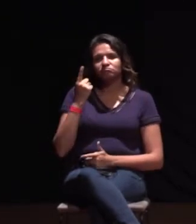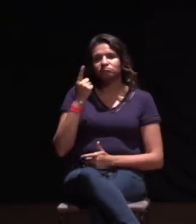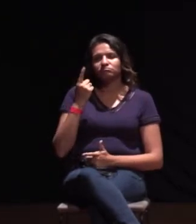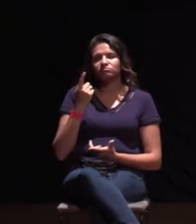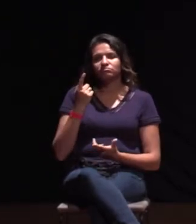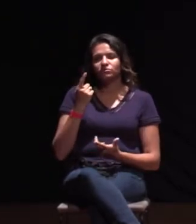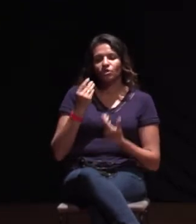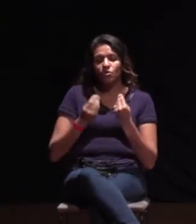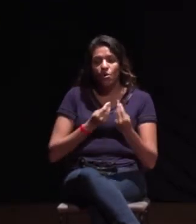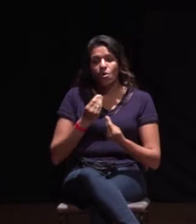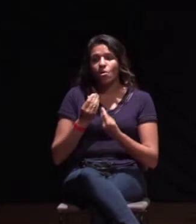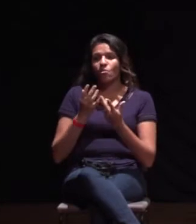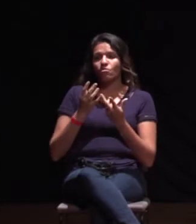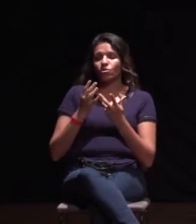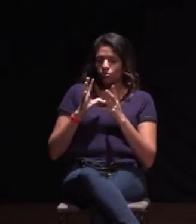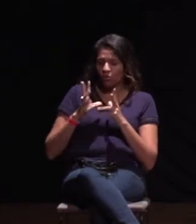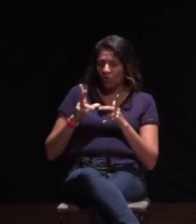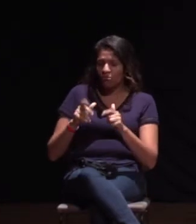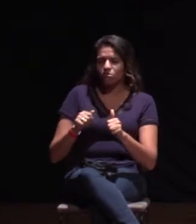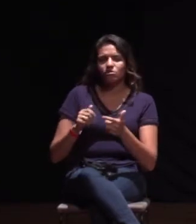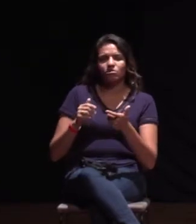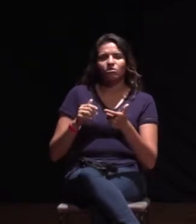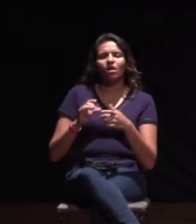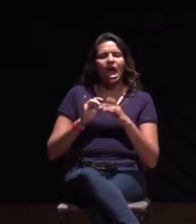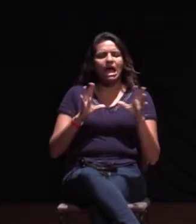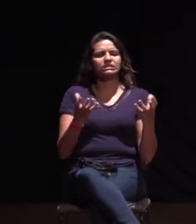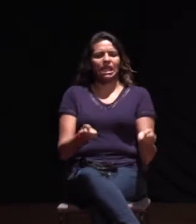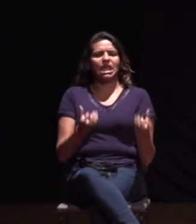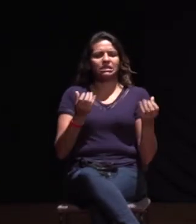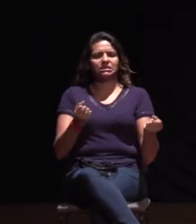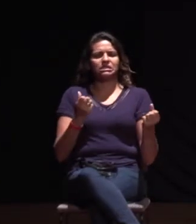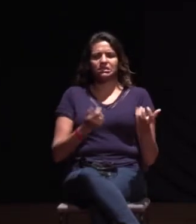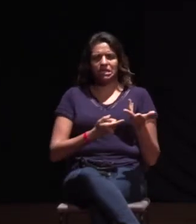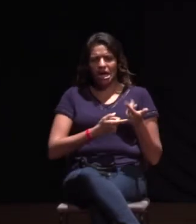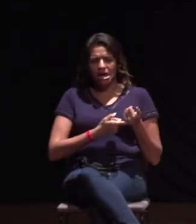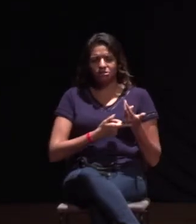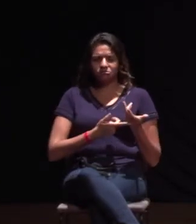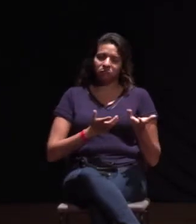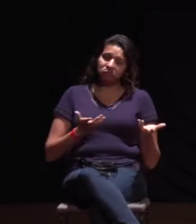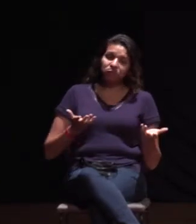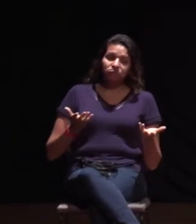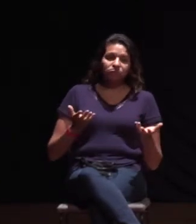todos, né? Todos estariam abertos para ouvir. Eu queria reverter, enfim,